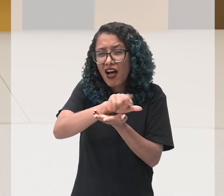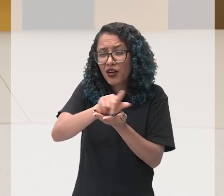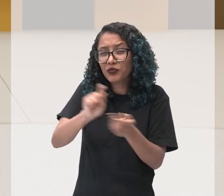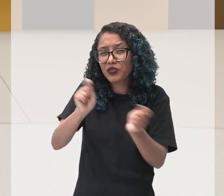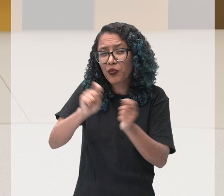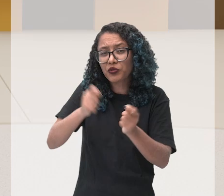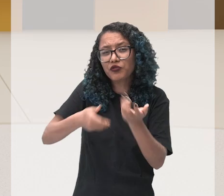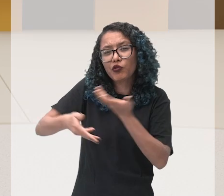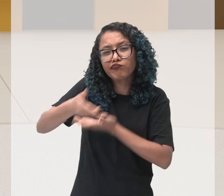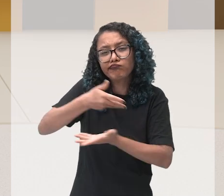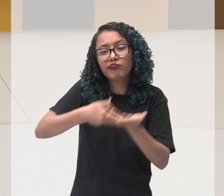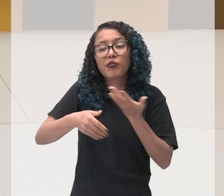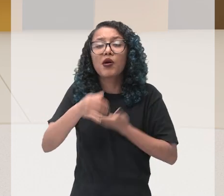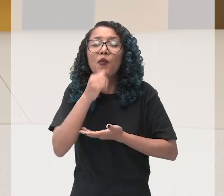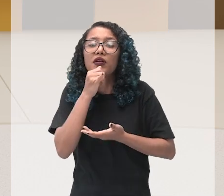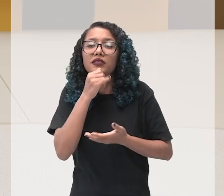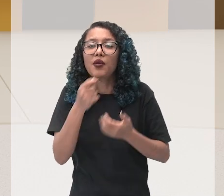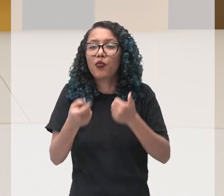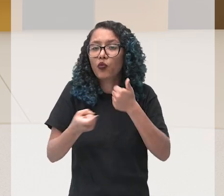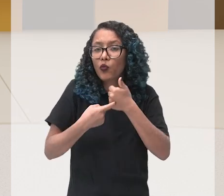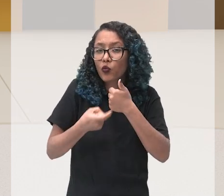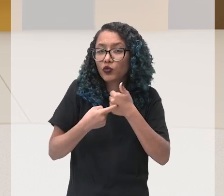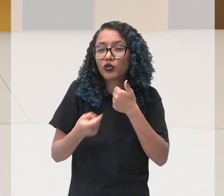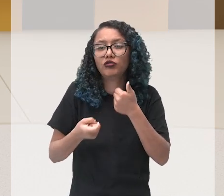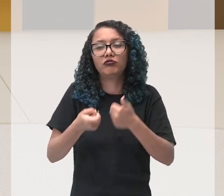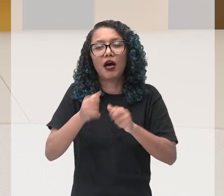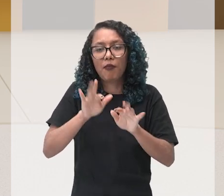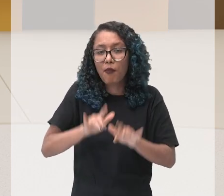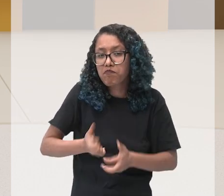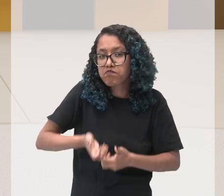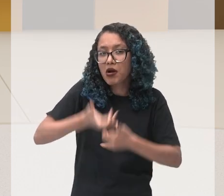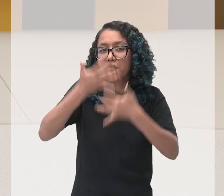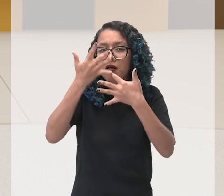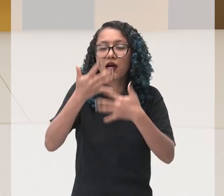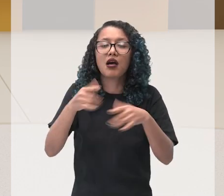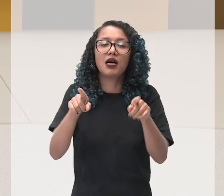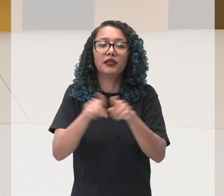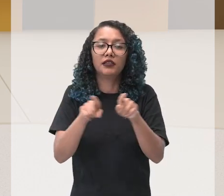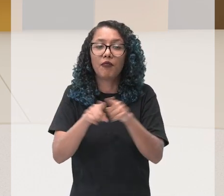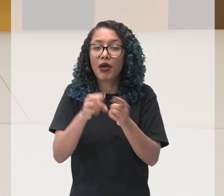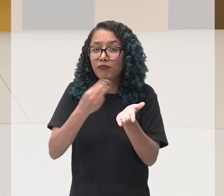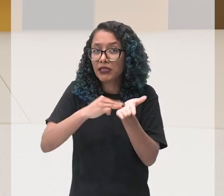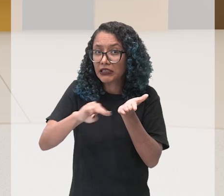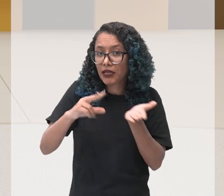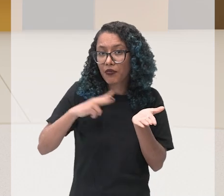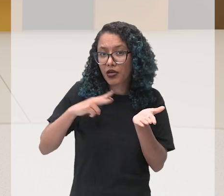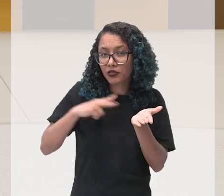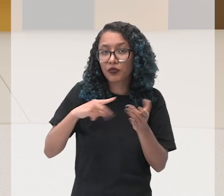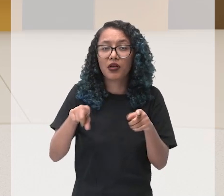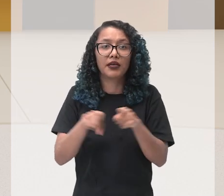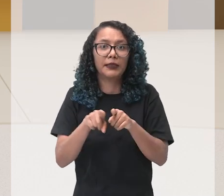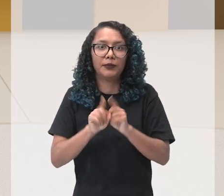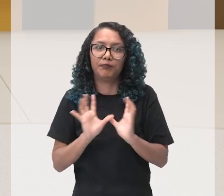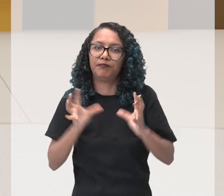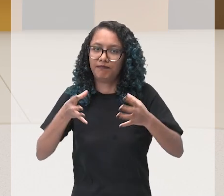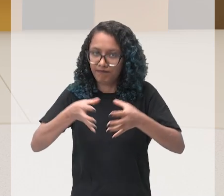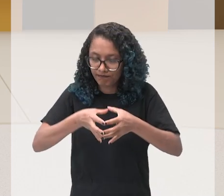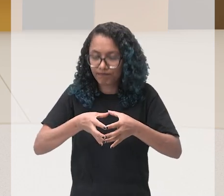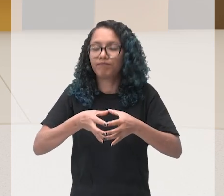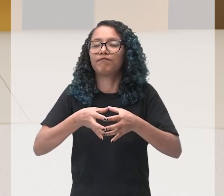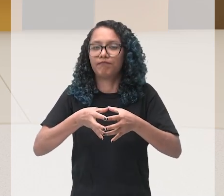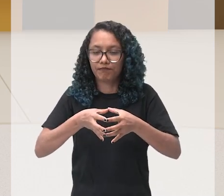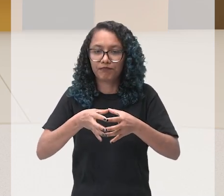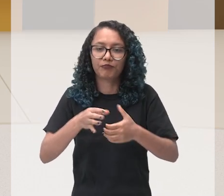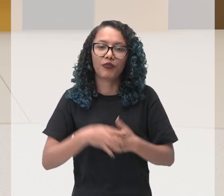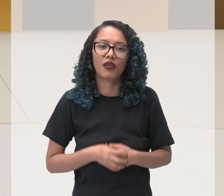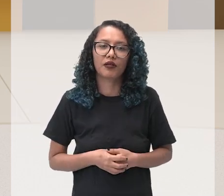para interação, como curtidas, comentários, mensagens privadas e